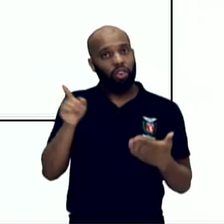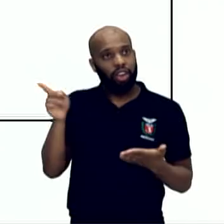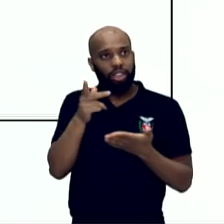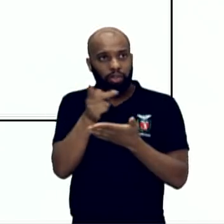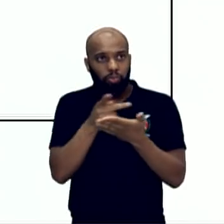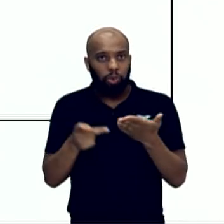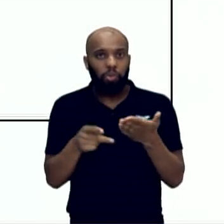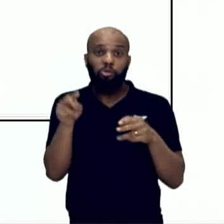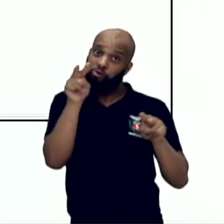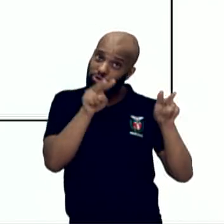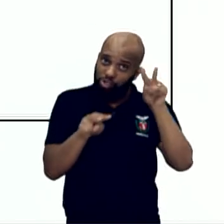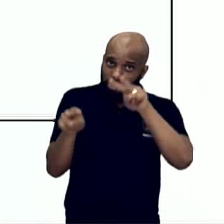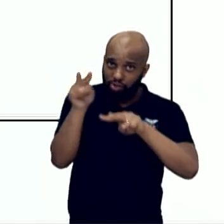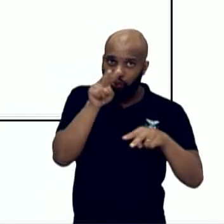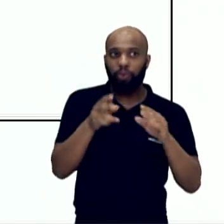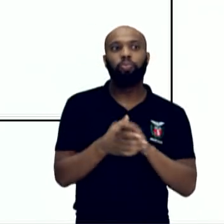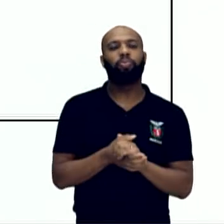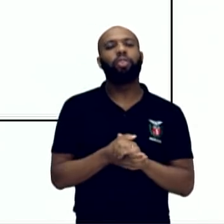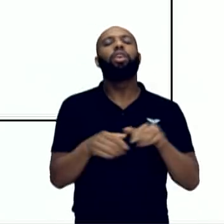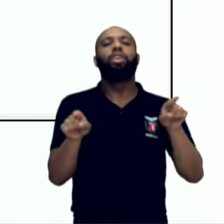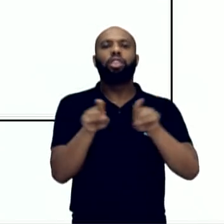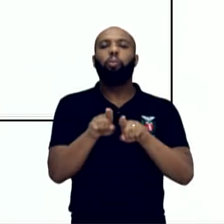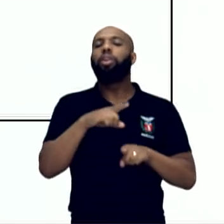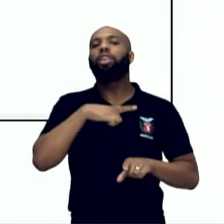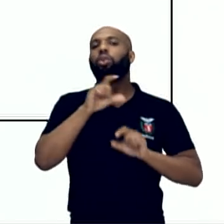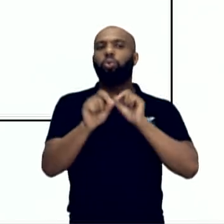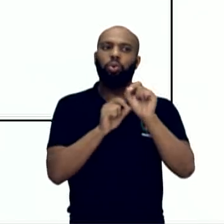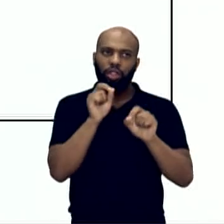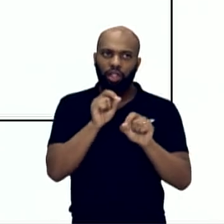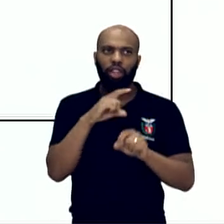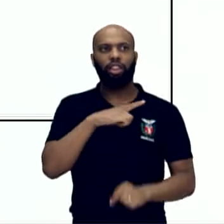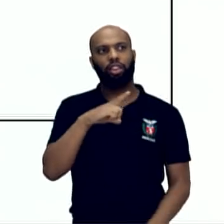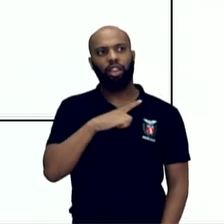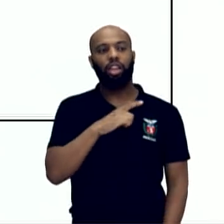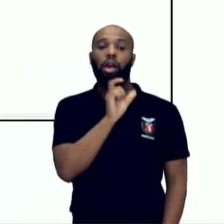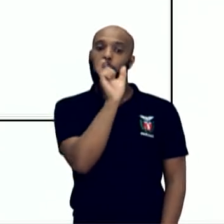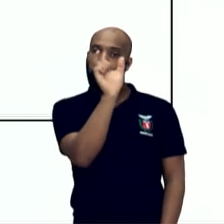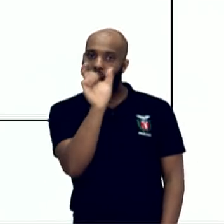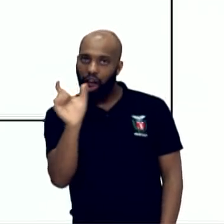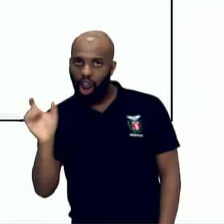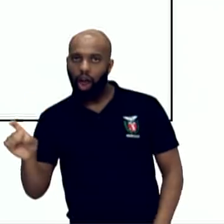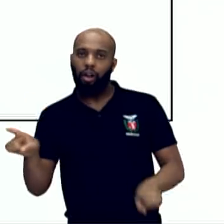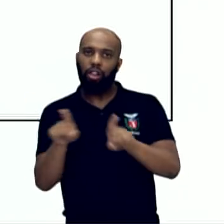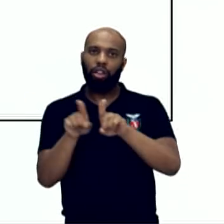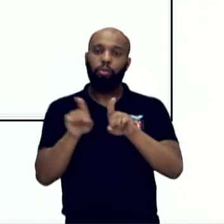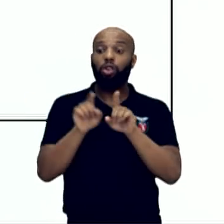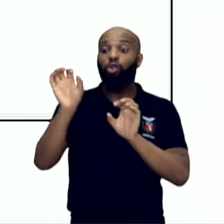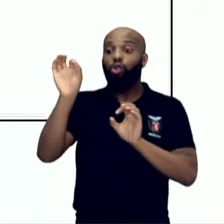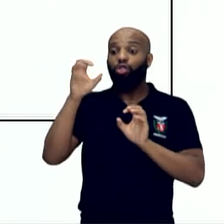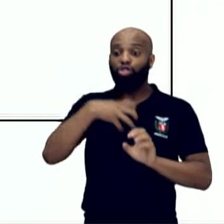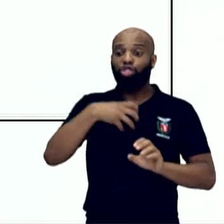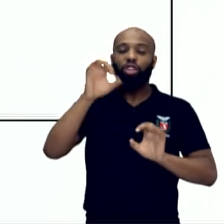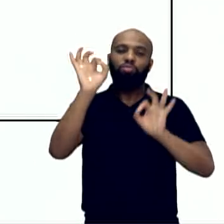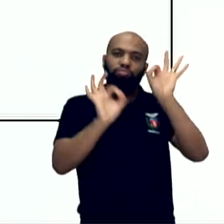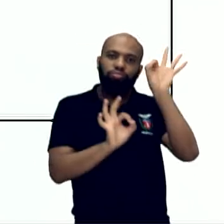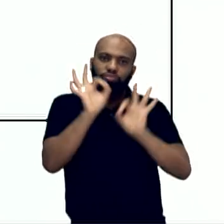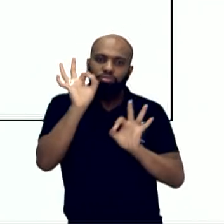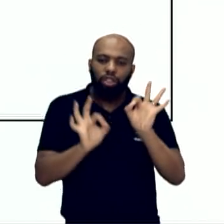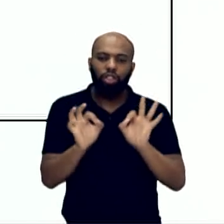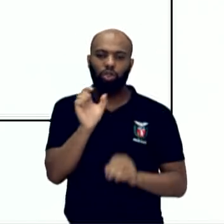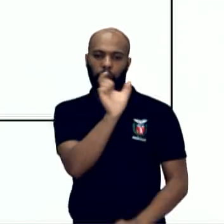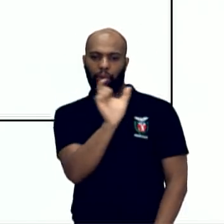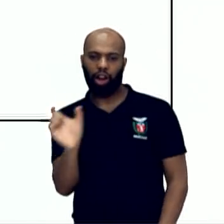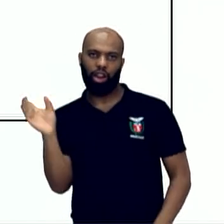poema visual e é composto basicamente com palavras e a organização das palavras